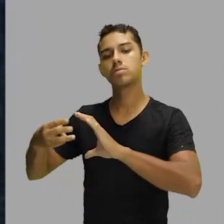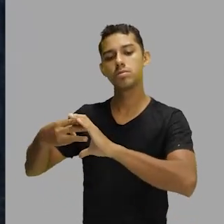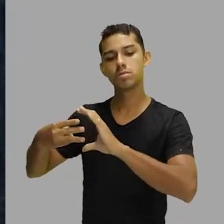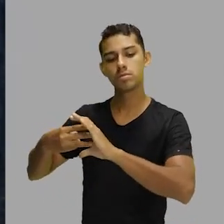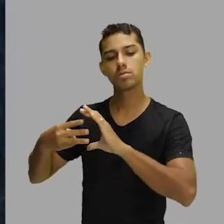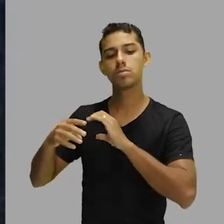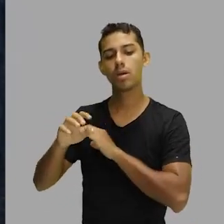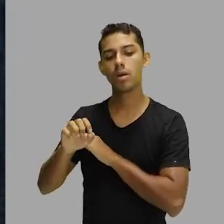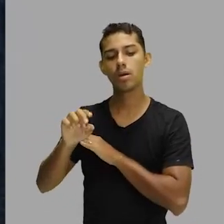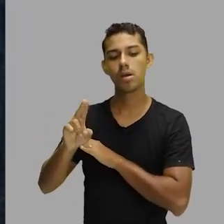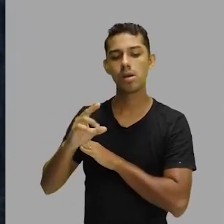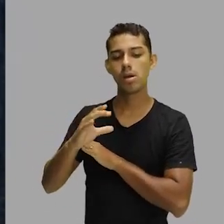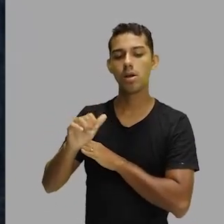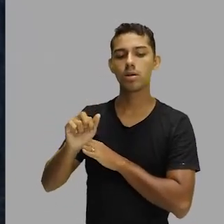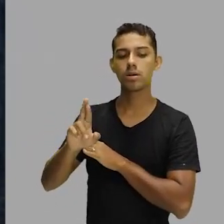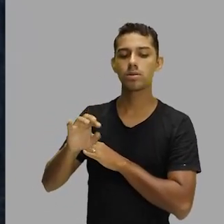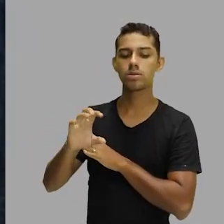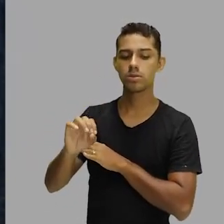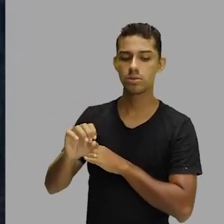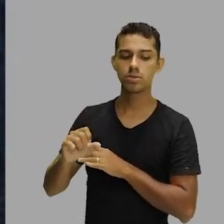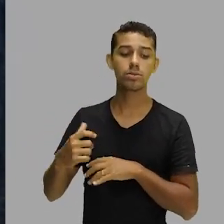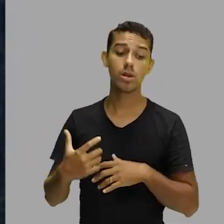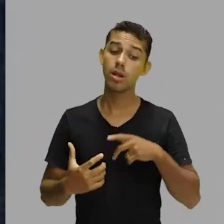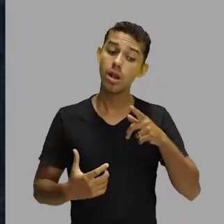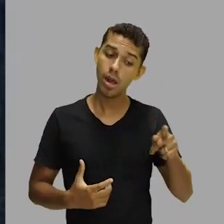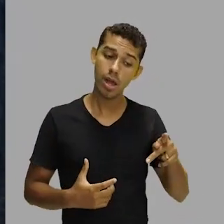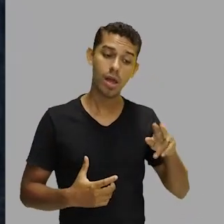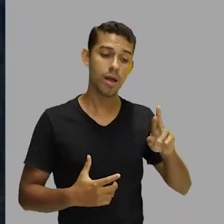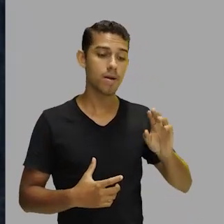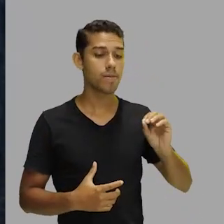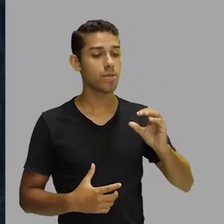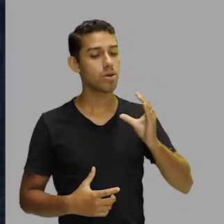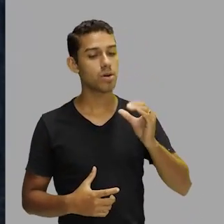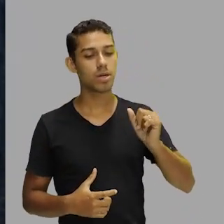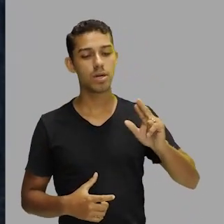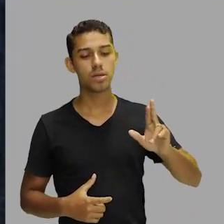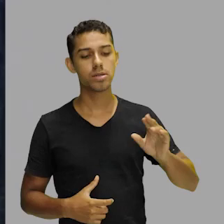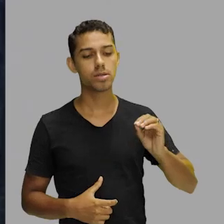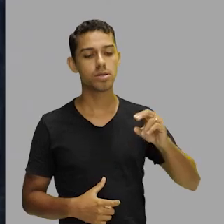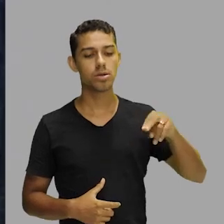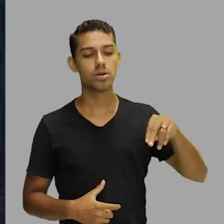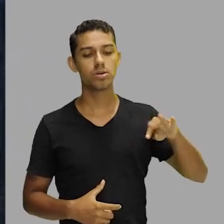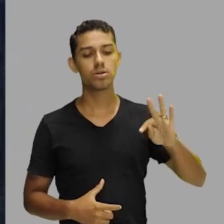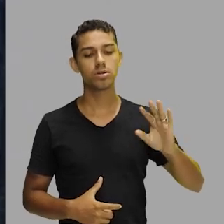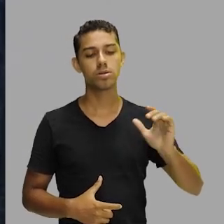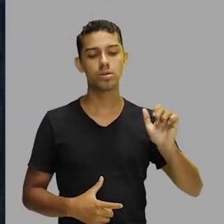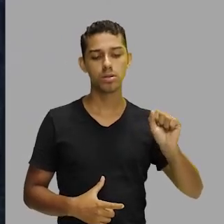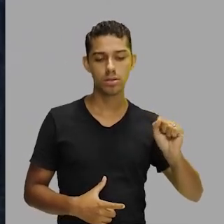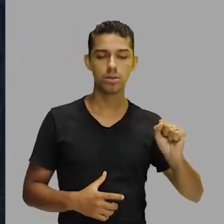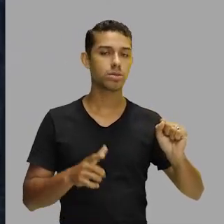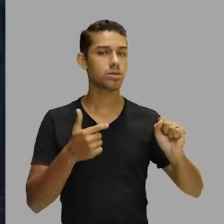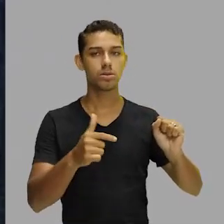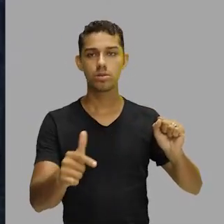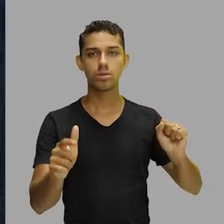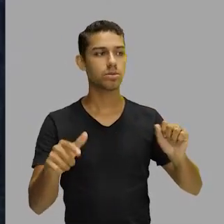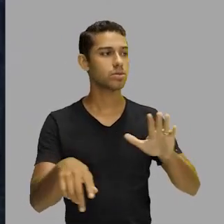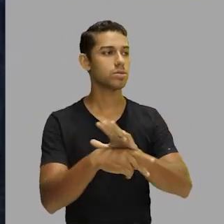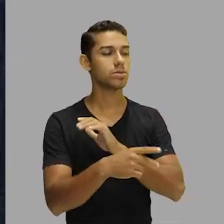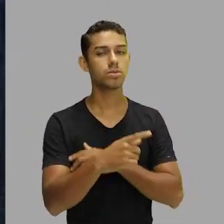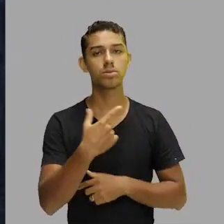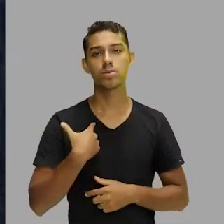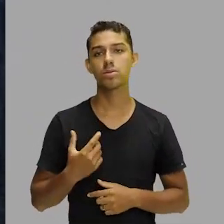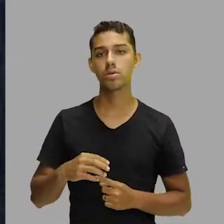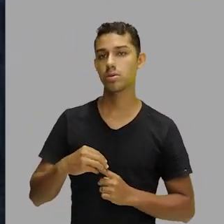funções definidas. Na procariótica, não tem organelas delimitadas por membrana. Na verdade,